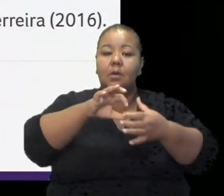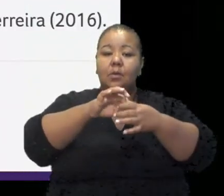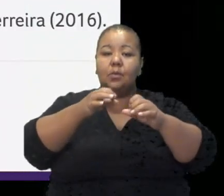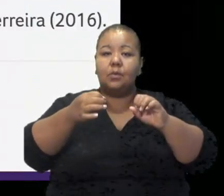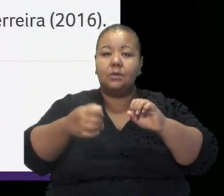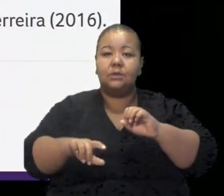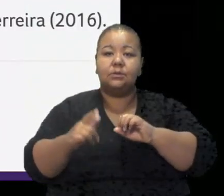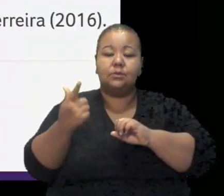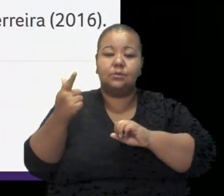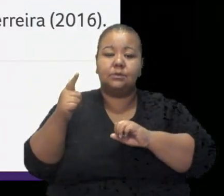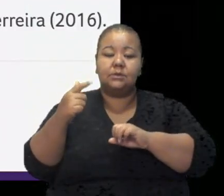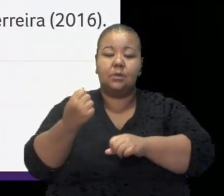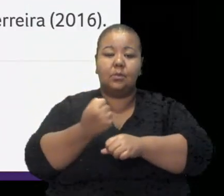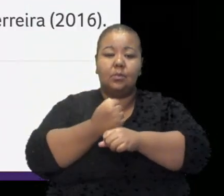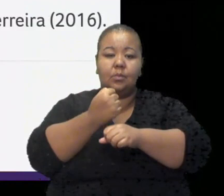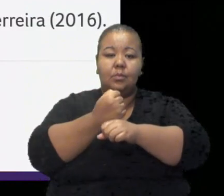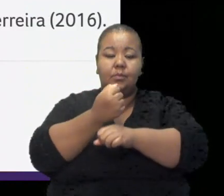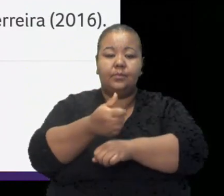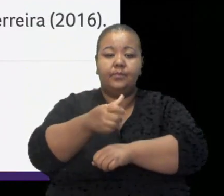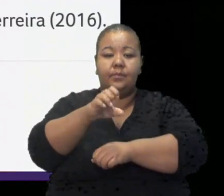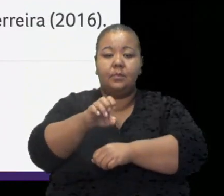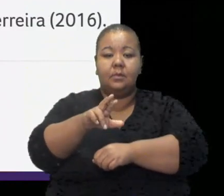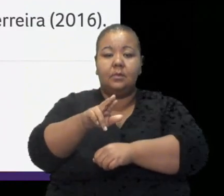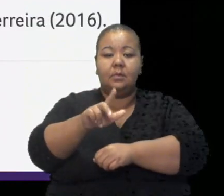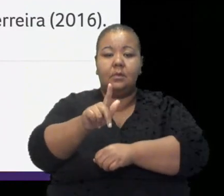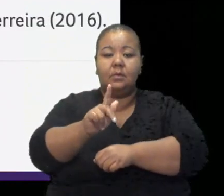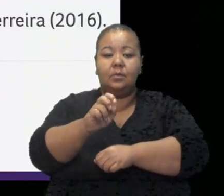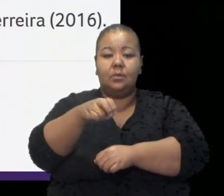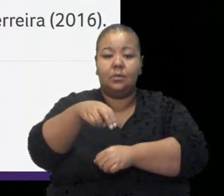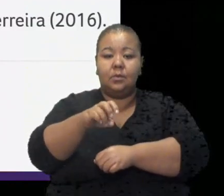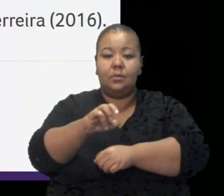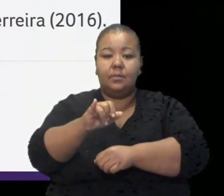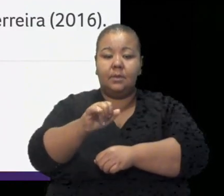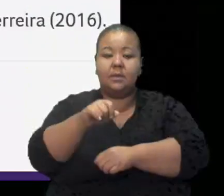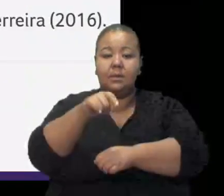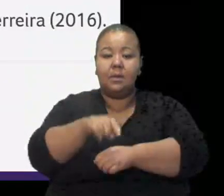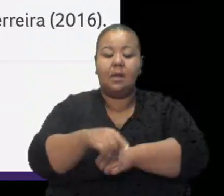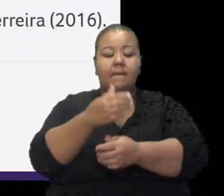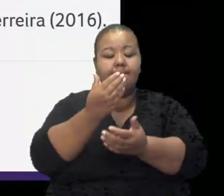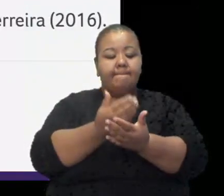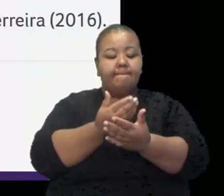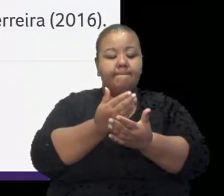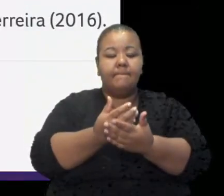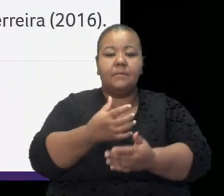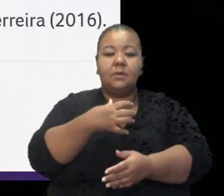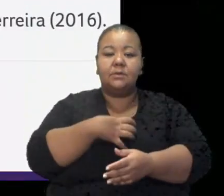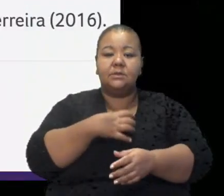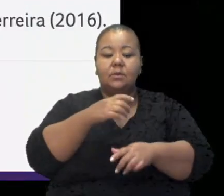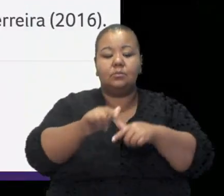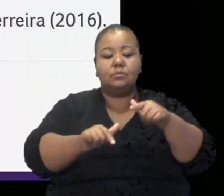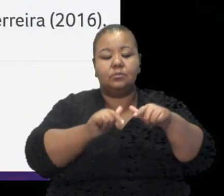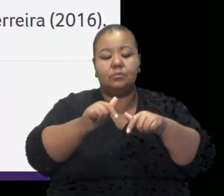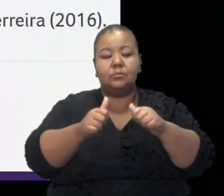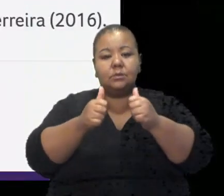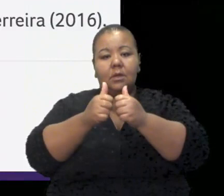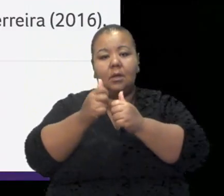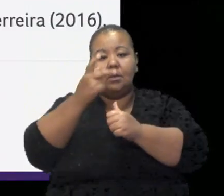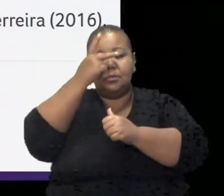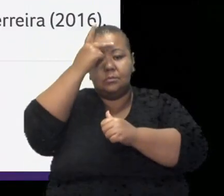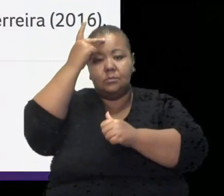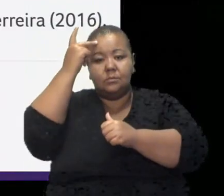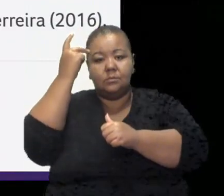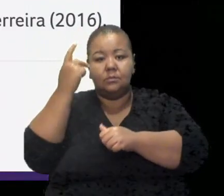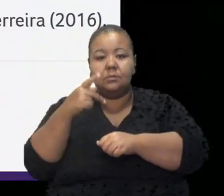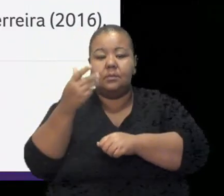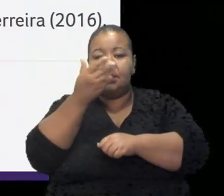um estudo utilizado para adequar as condições de trabalho ao trabalhador, né? No sentido de gerar